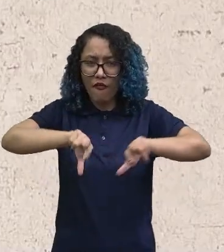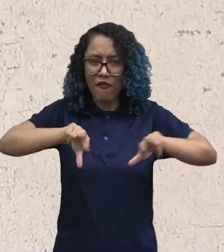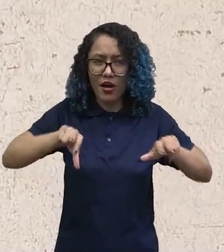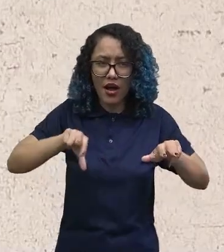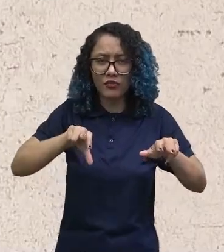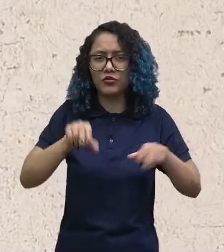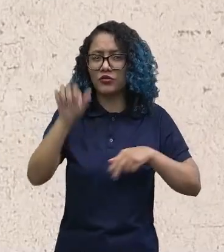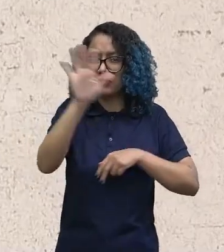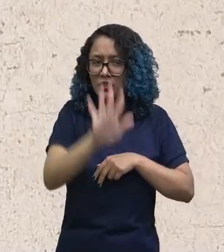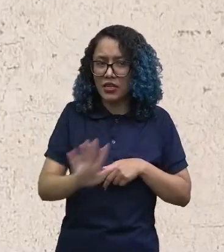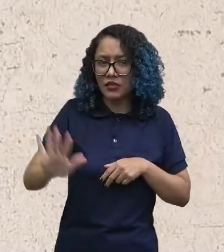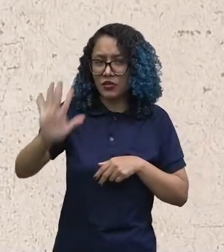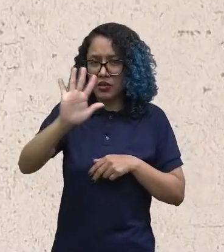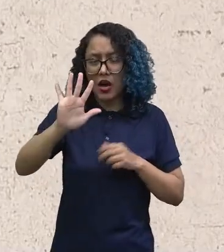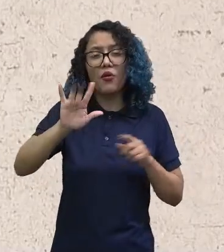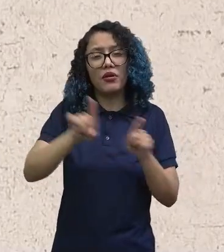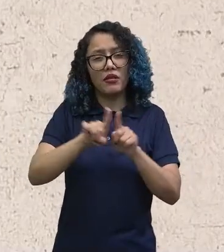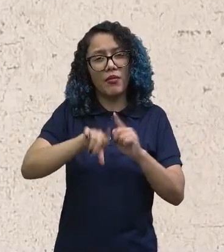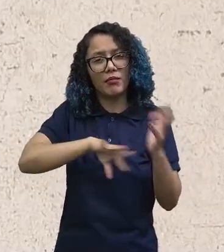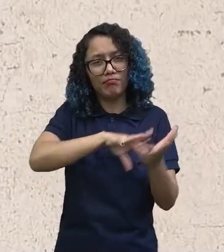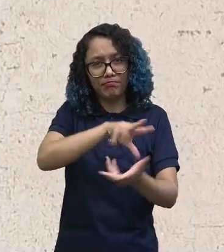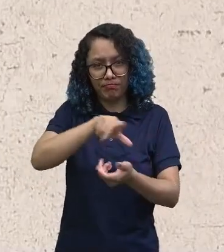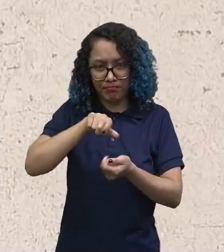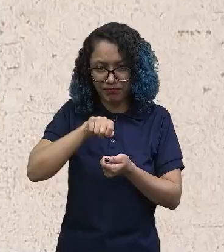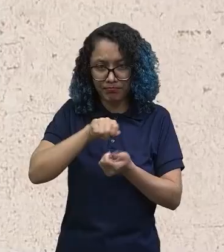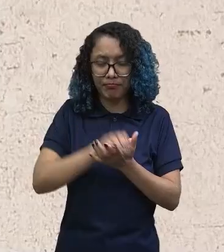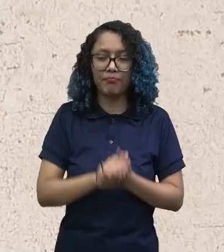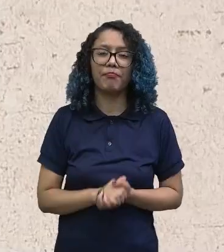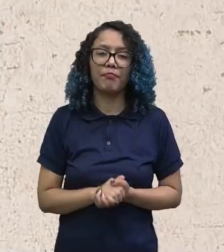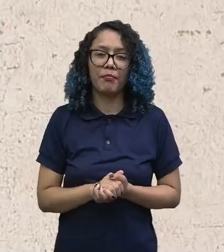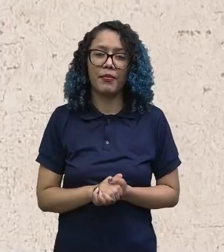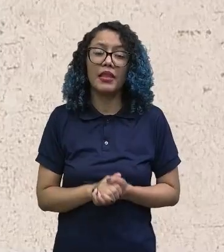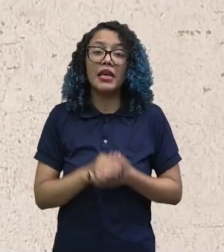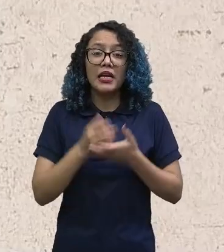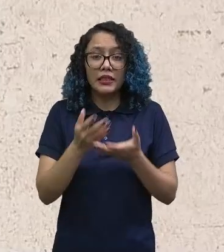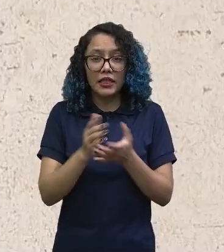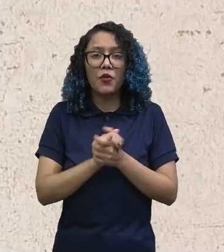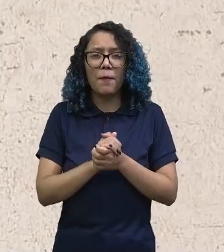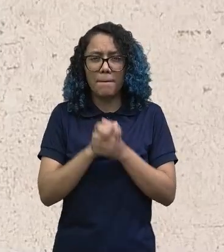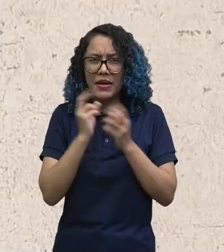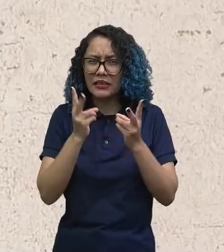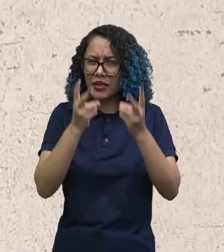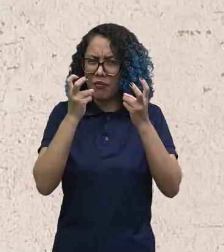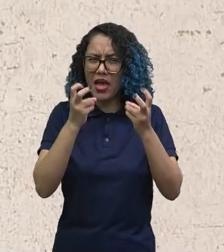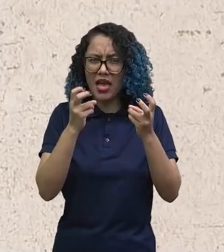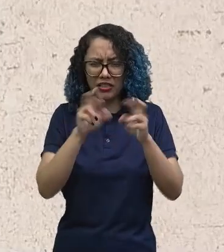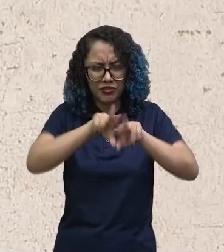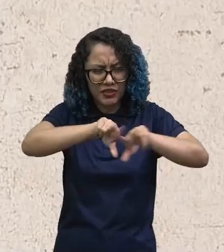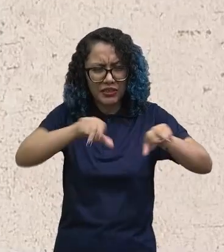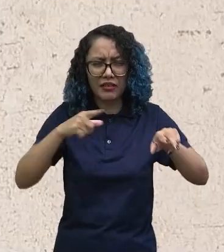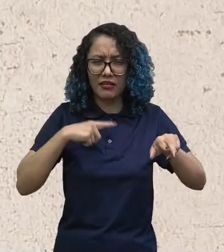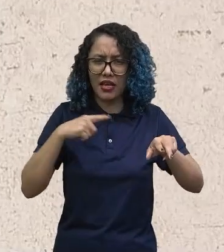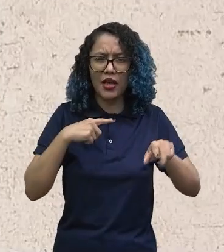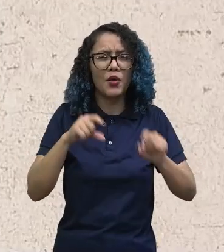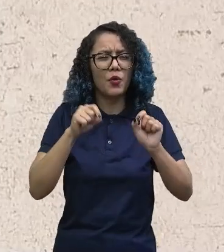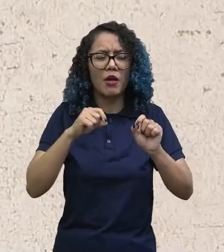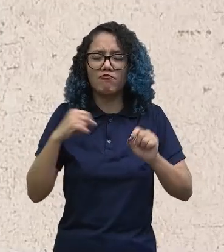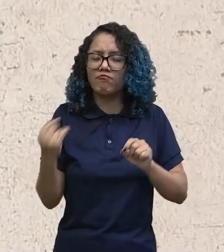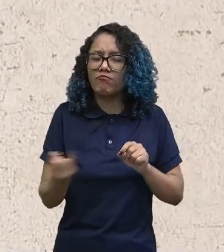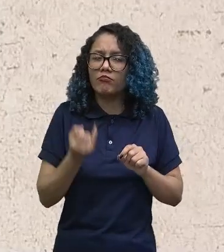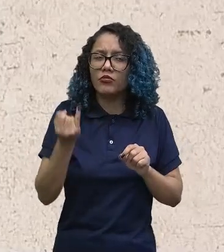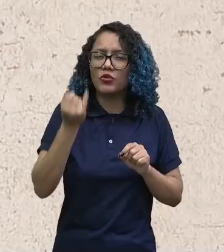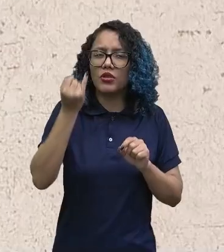âmbito nacional quanto global. Reconhecer essa diversidade é o primeiro passo